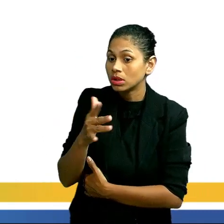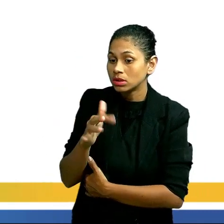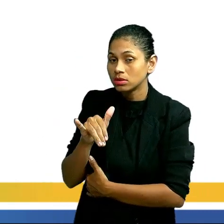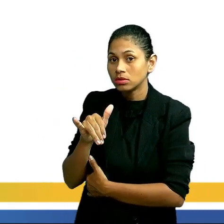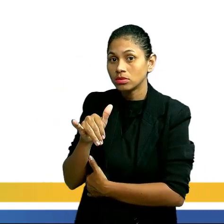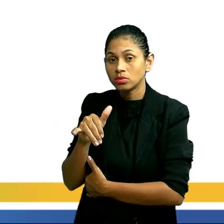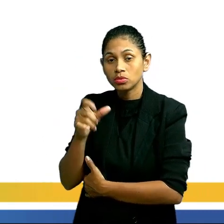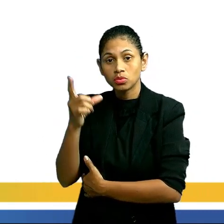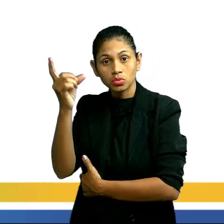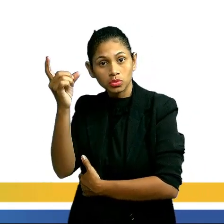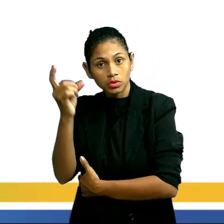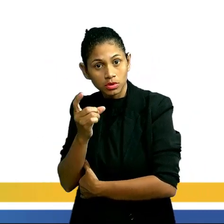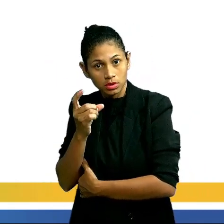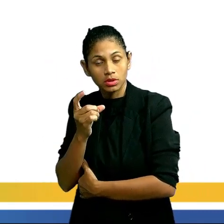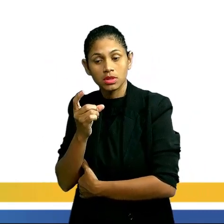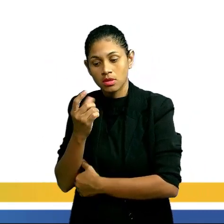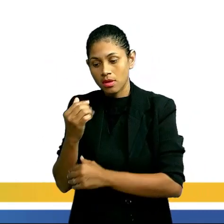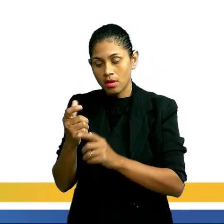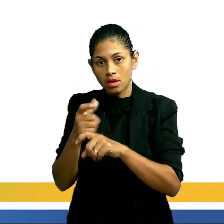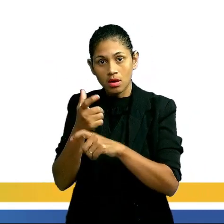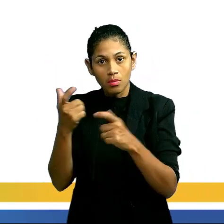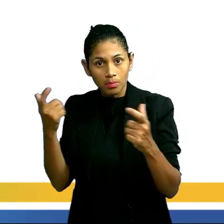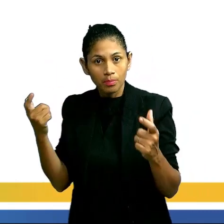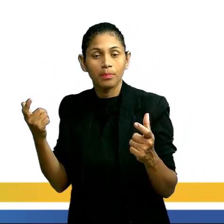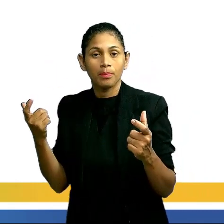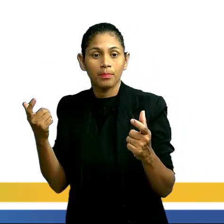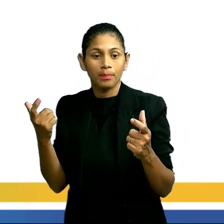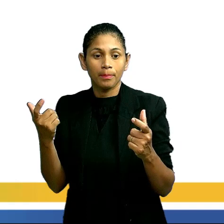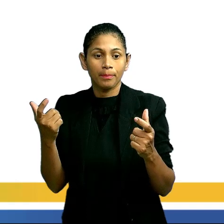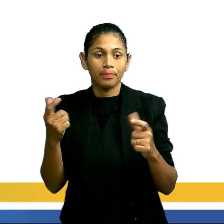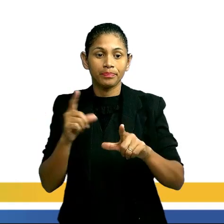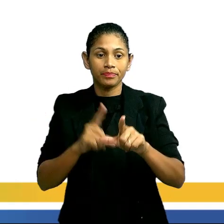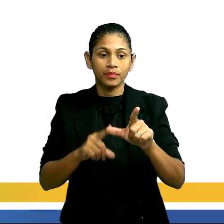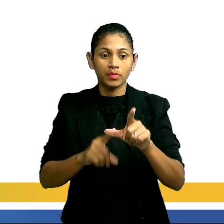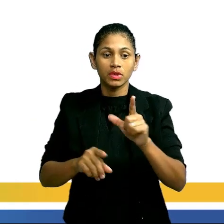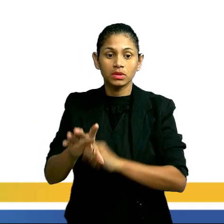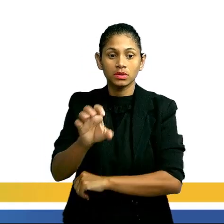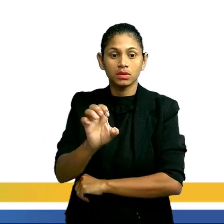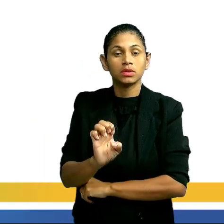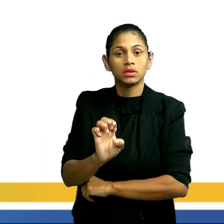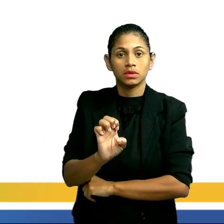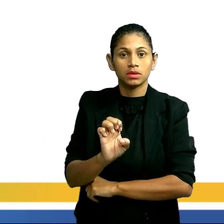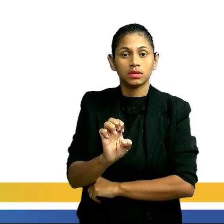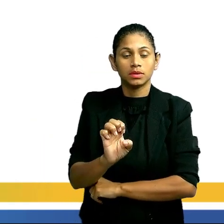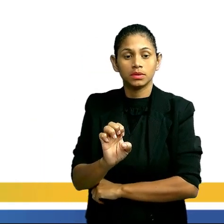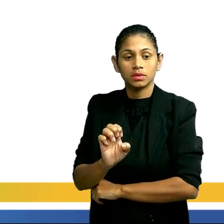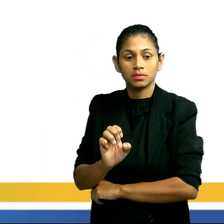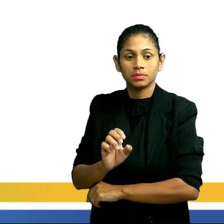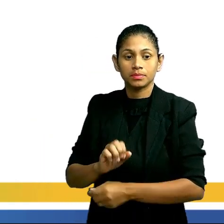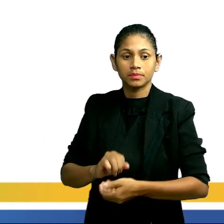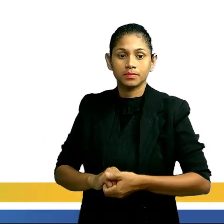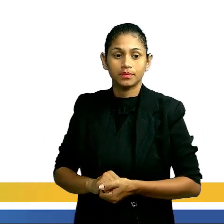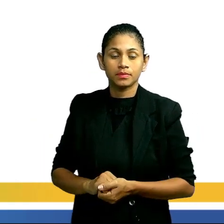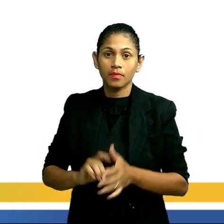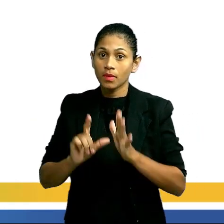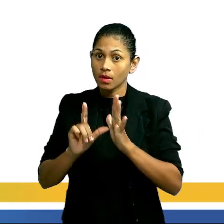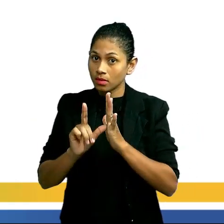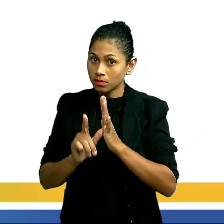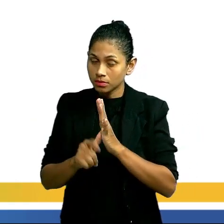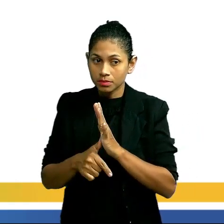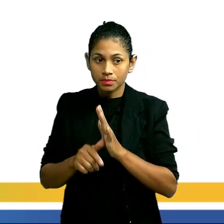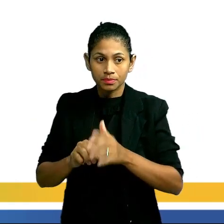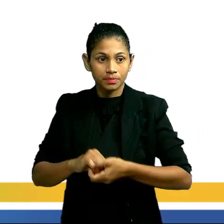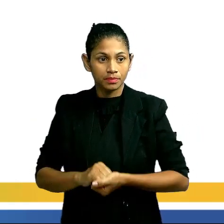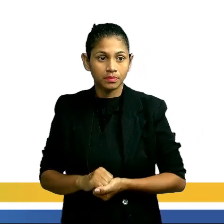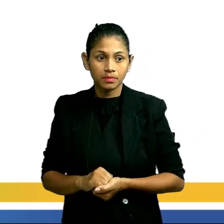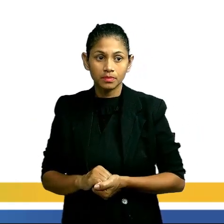y sempre vai diminuir à medida que x vai aumentar é a alternativa E, ok? Vamos só passar aqui para ver como está